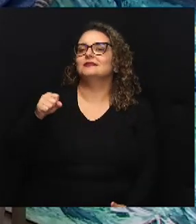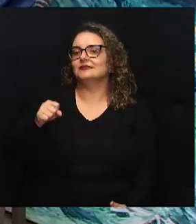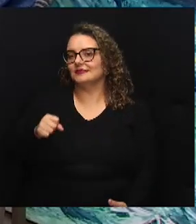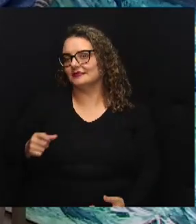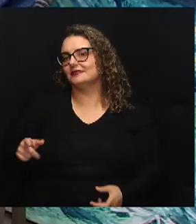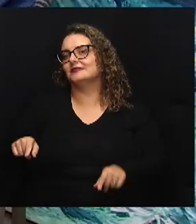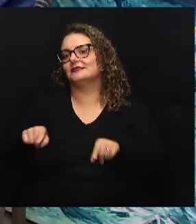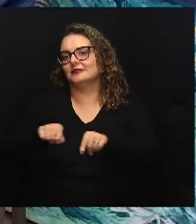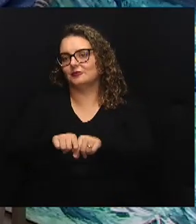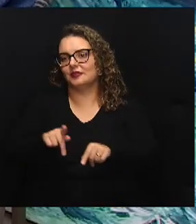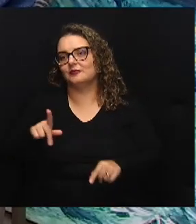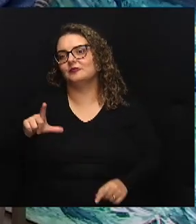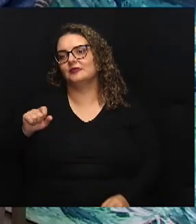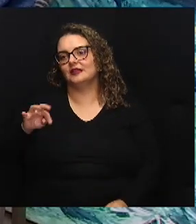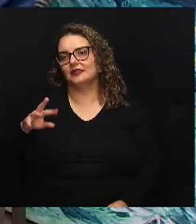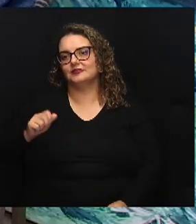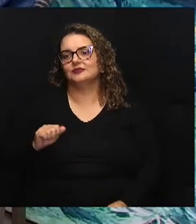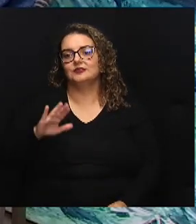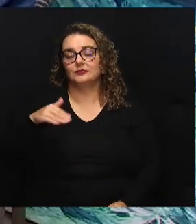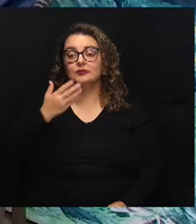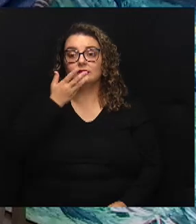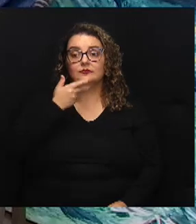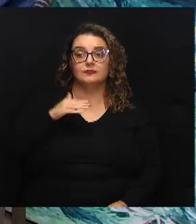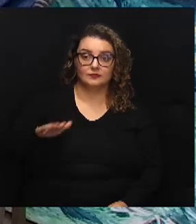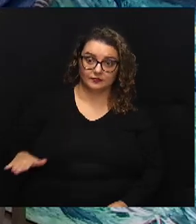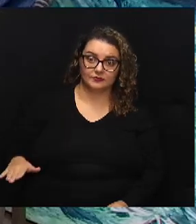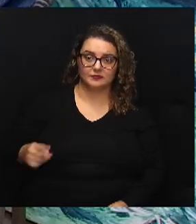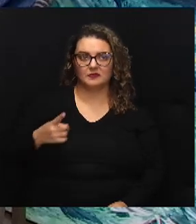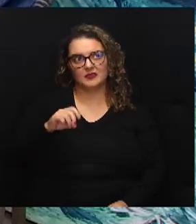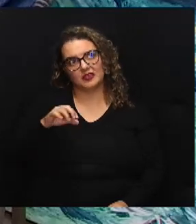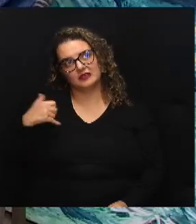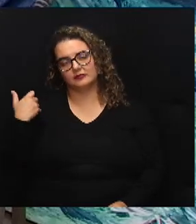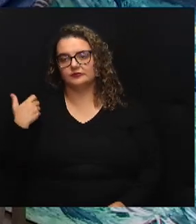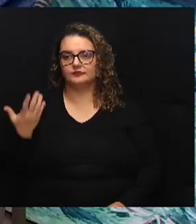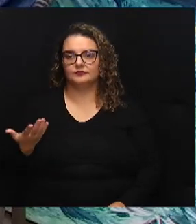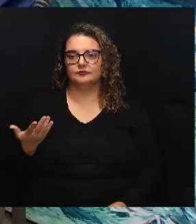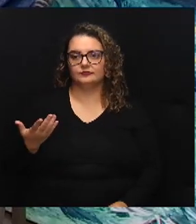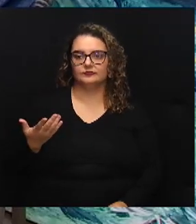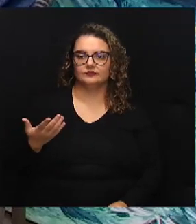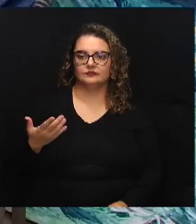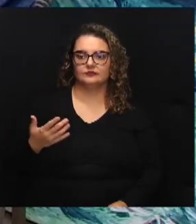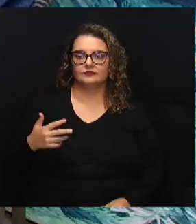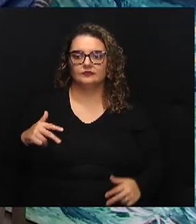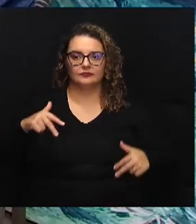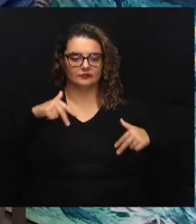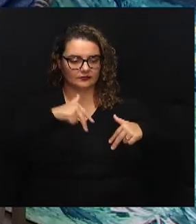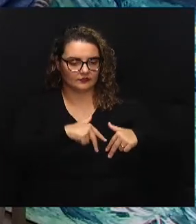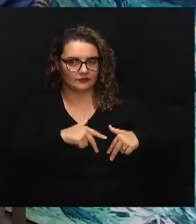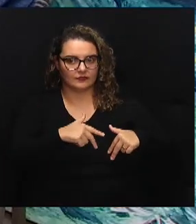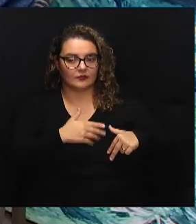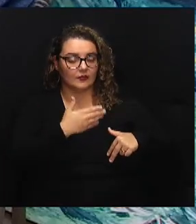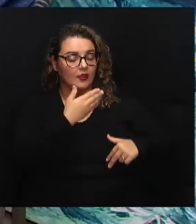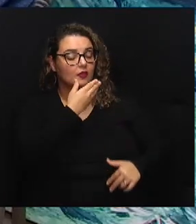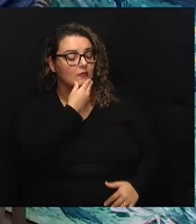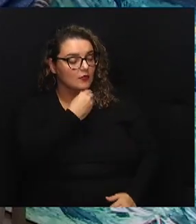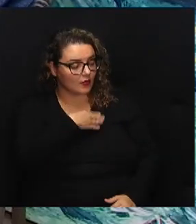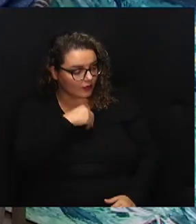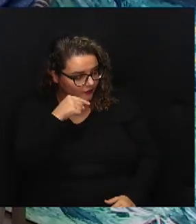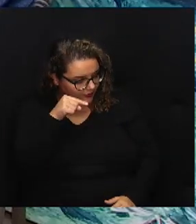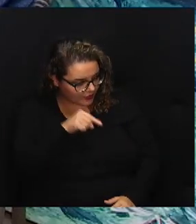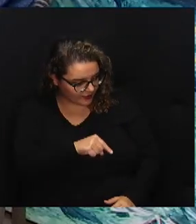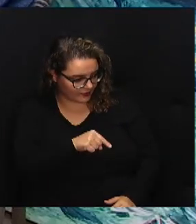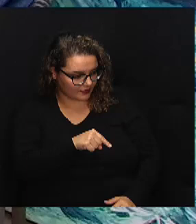E ela que... Quando eu era menino, eu tinha uns 10 anos, ela me chegou e falou: meu filho, esse